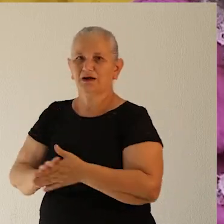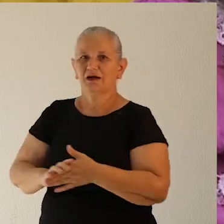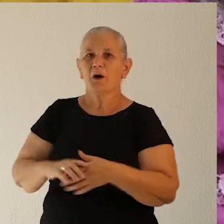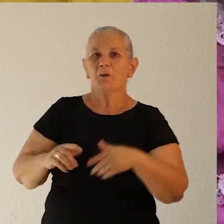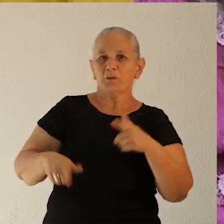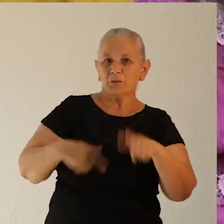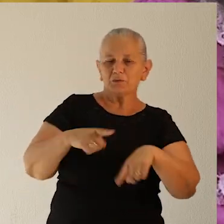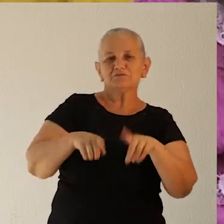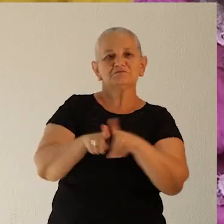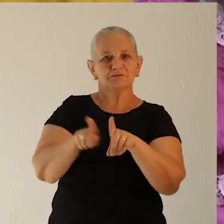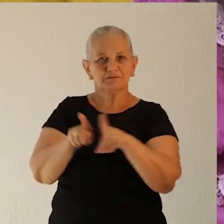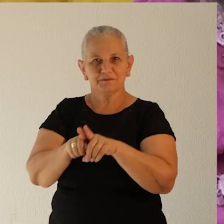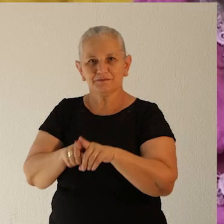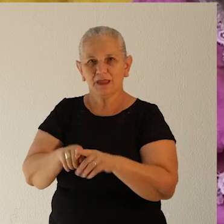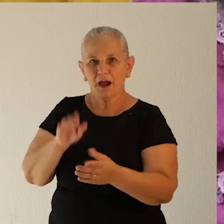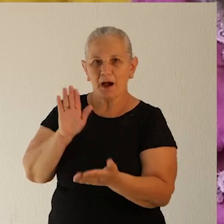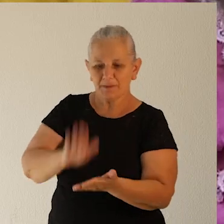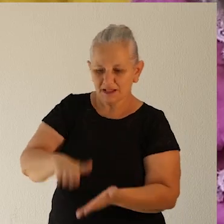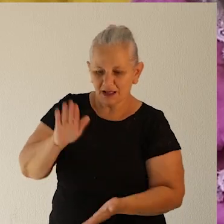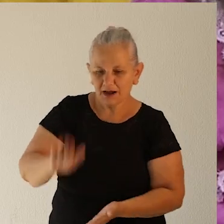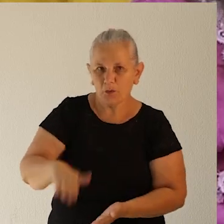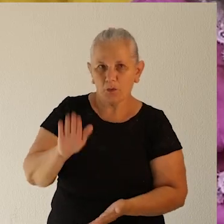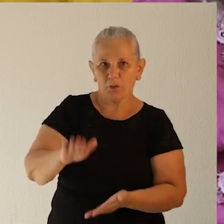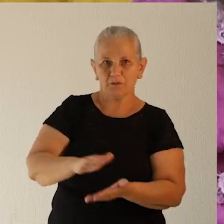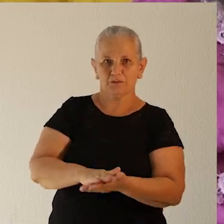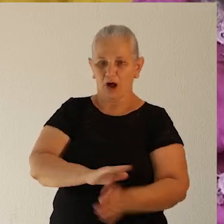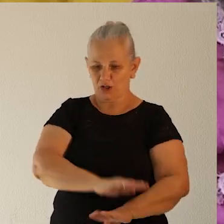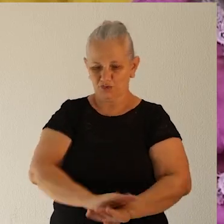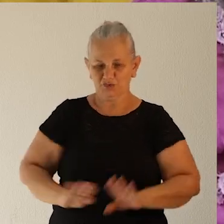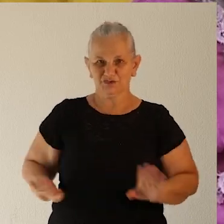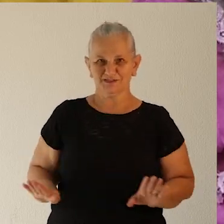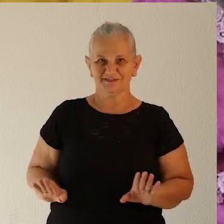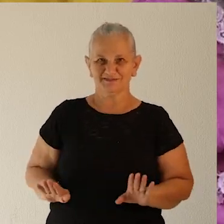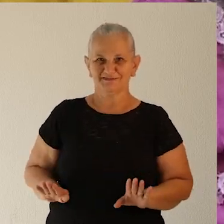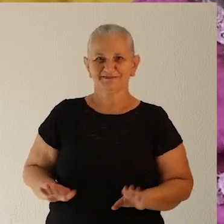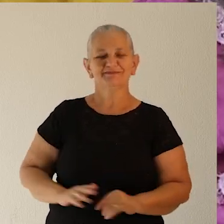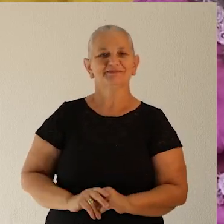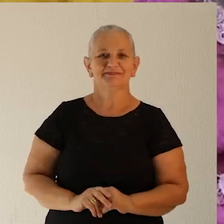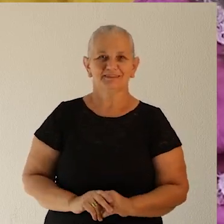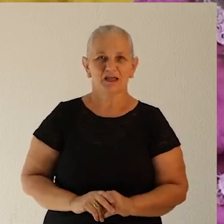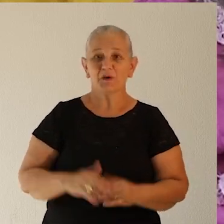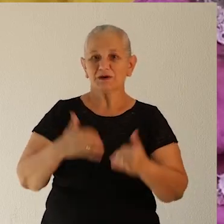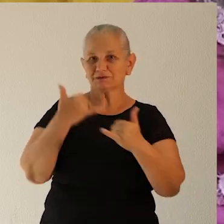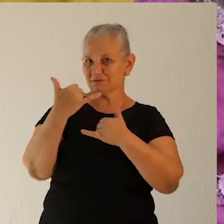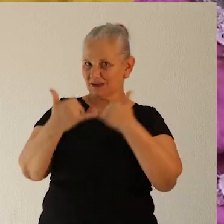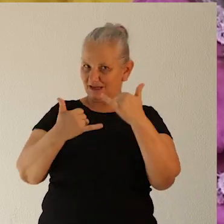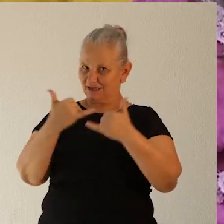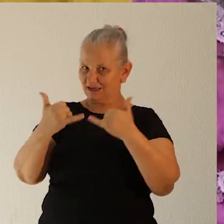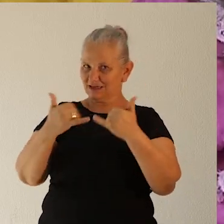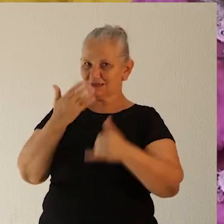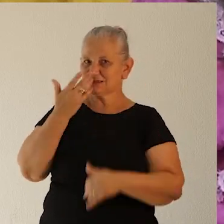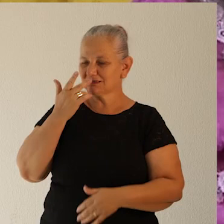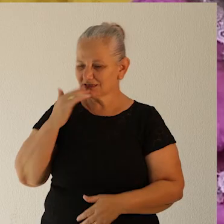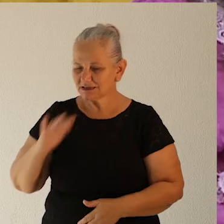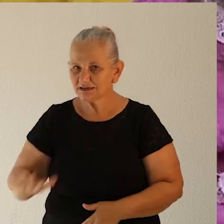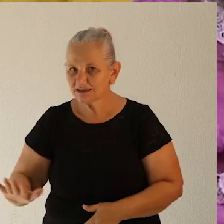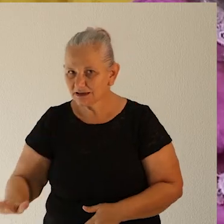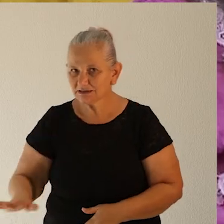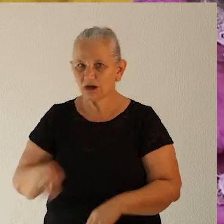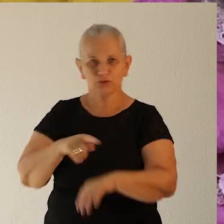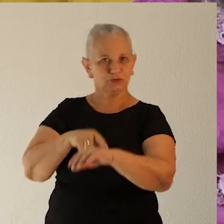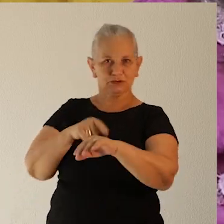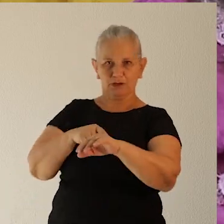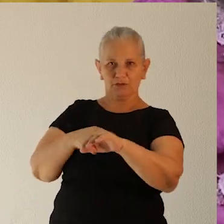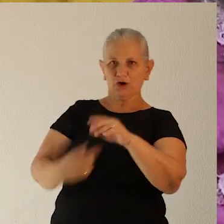girar. Bate a peteca com a mão, sem cair do chão. São algumas brincadeiras de criança de um tempo que não